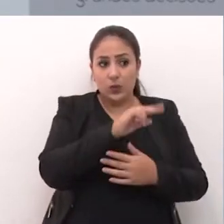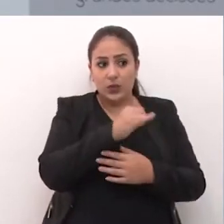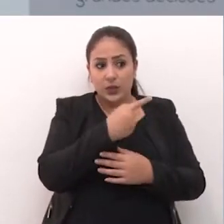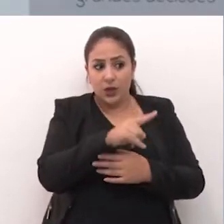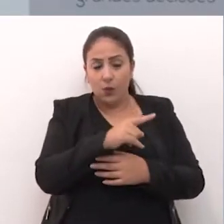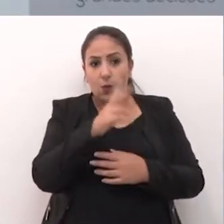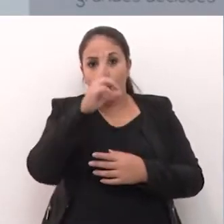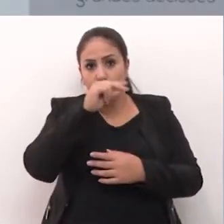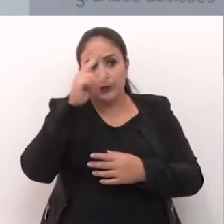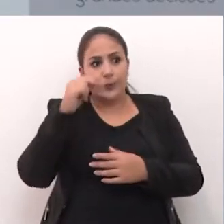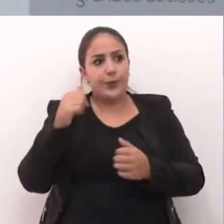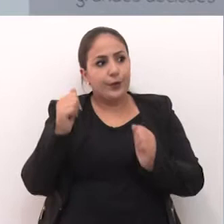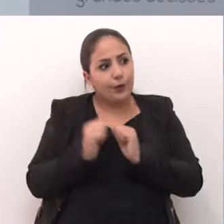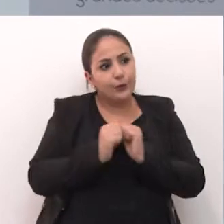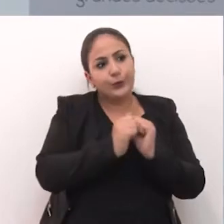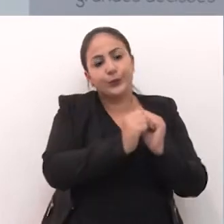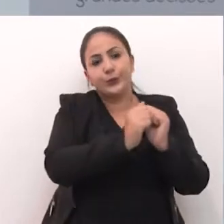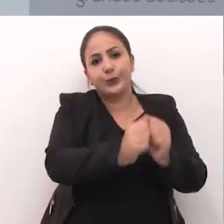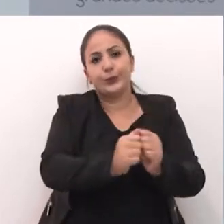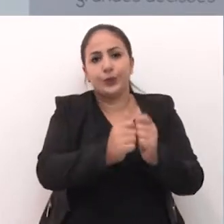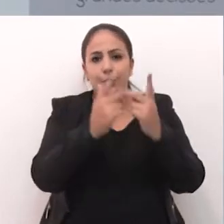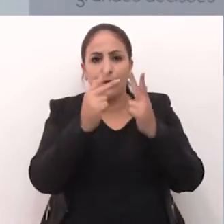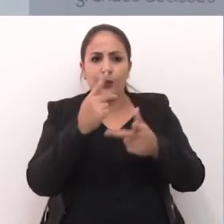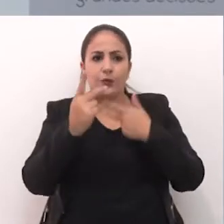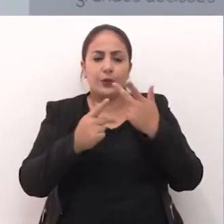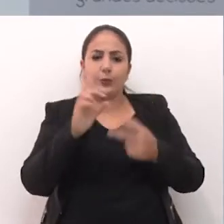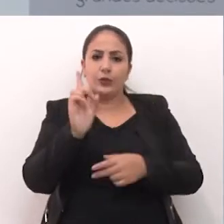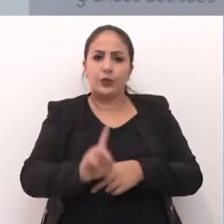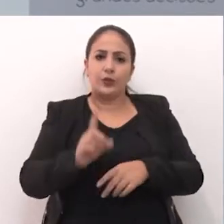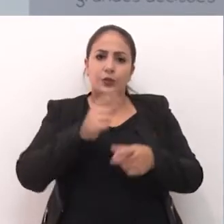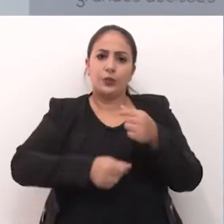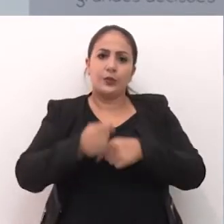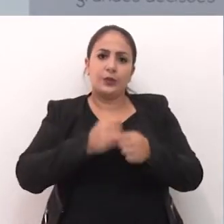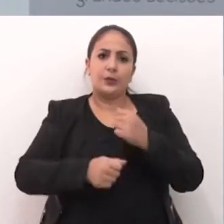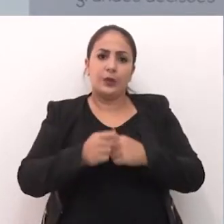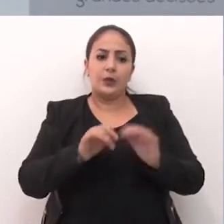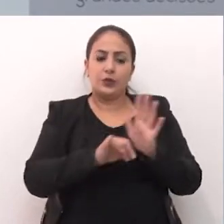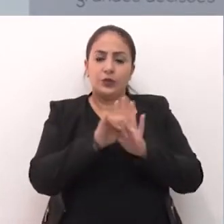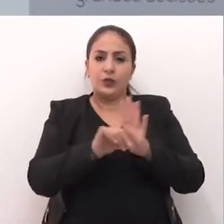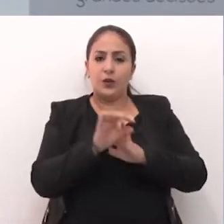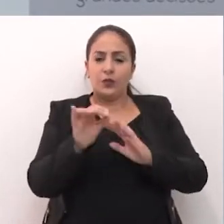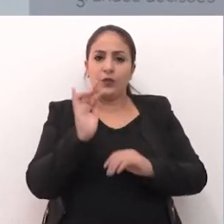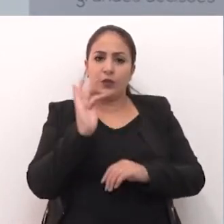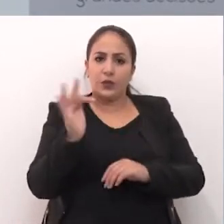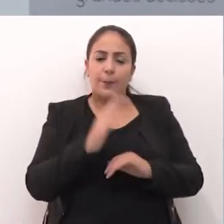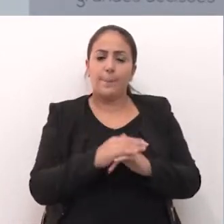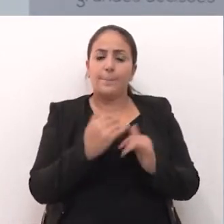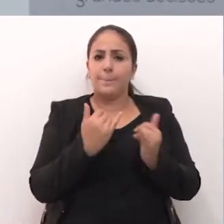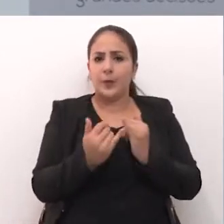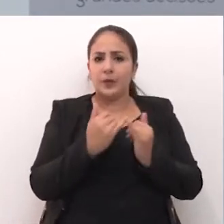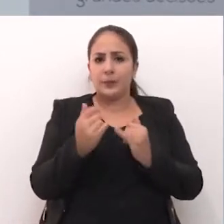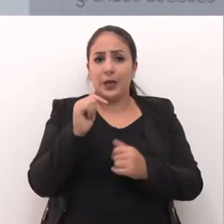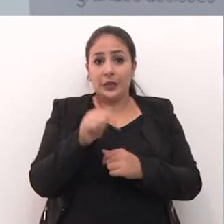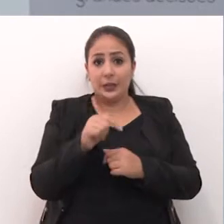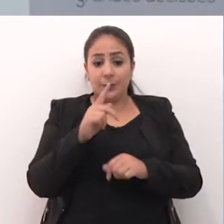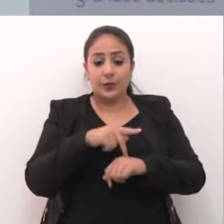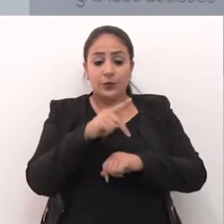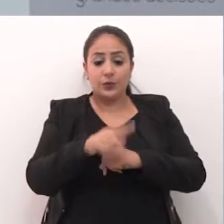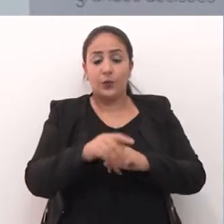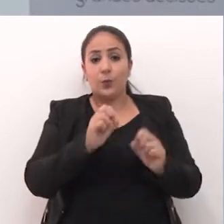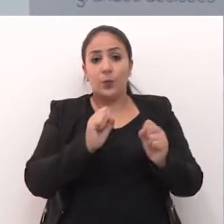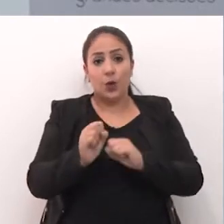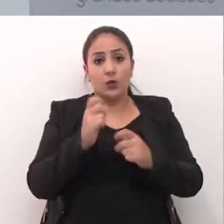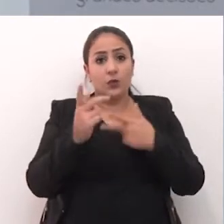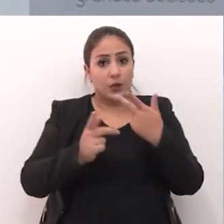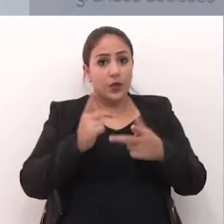União e o município ter que entrar de carona, como nós dizemos, falando do direito administrativo, numa licitação federal. Eu tenho um exemplo aqui em Passo